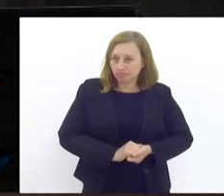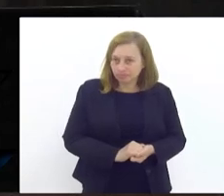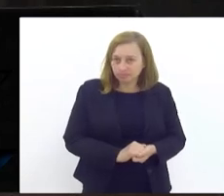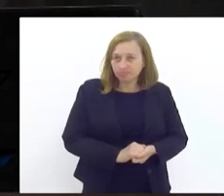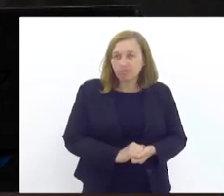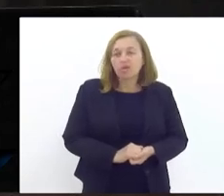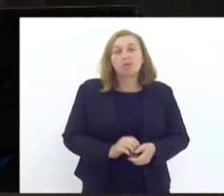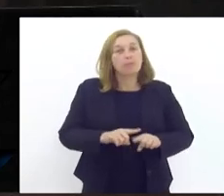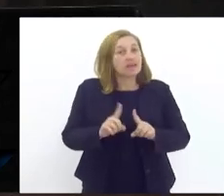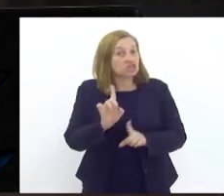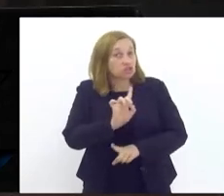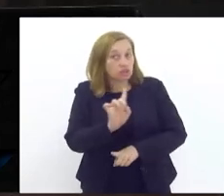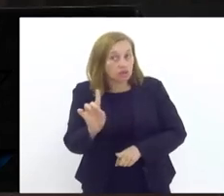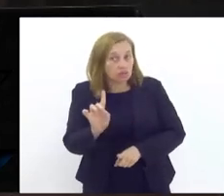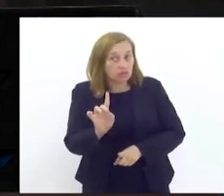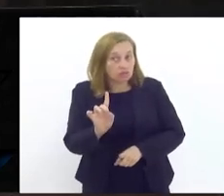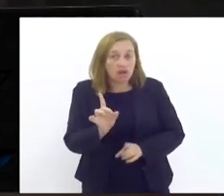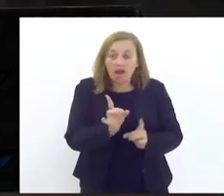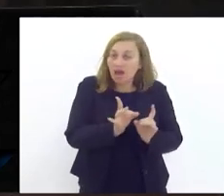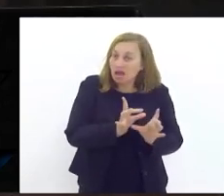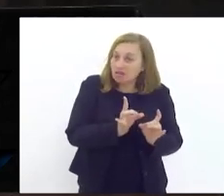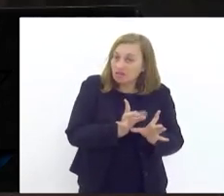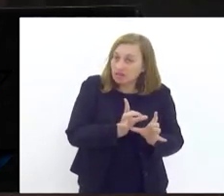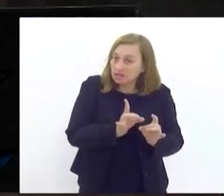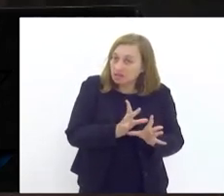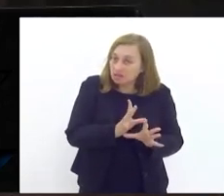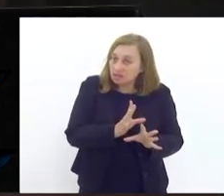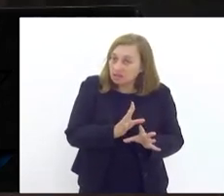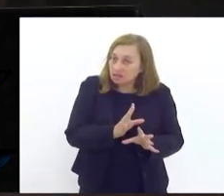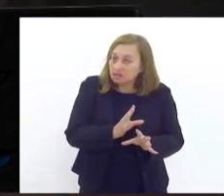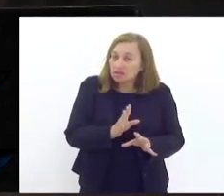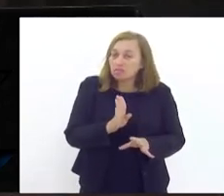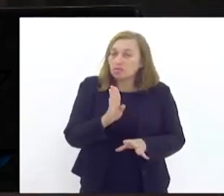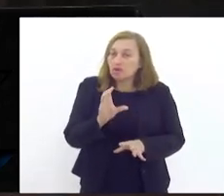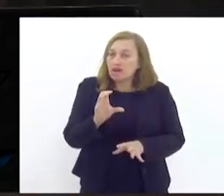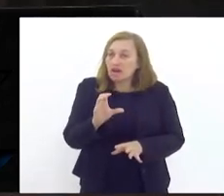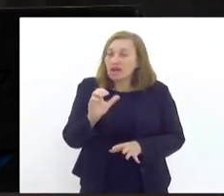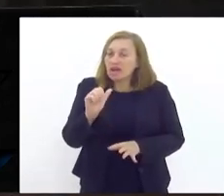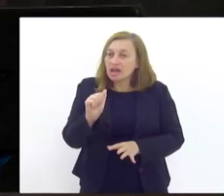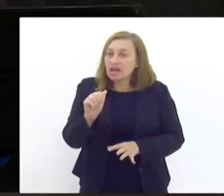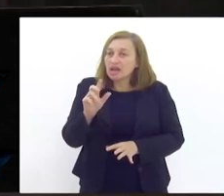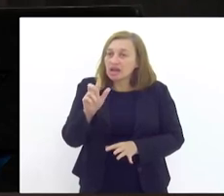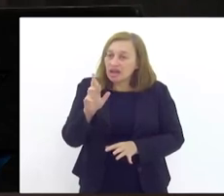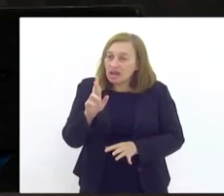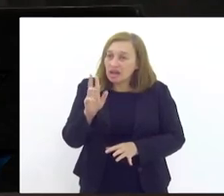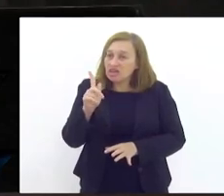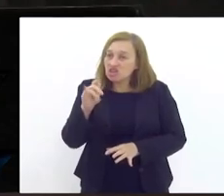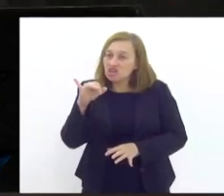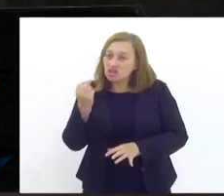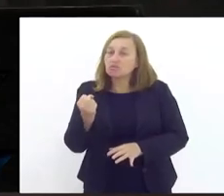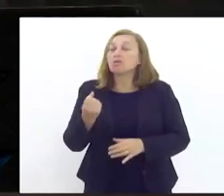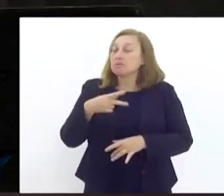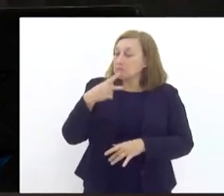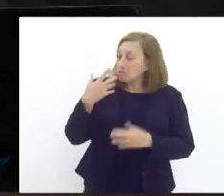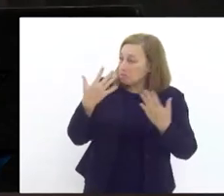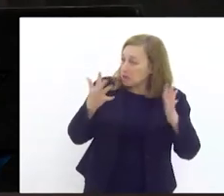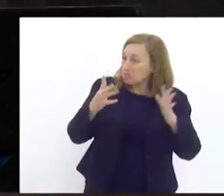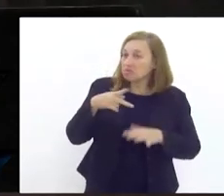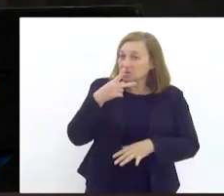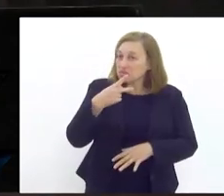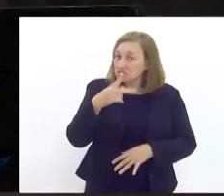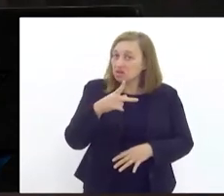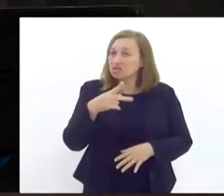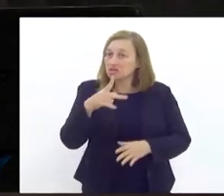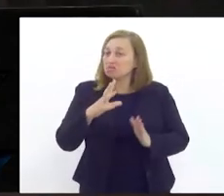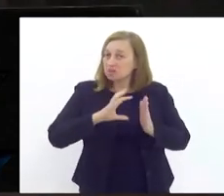mas não a venda por meia dos Edgar guincho parabéns a vossa excelência pelo posicionamento e a partir de vossa